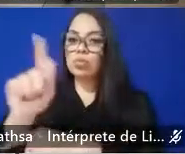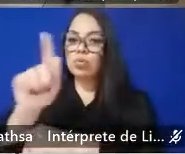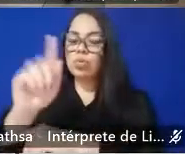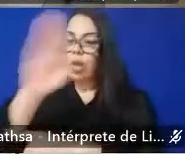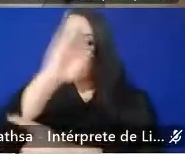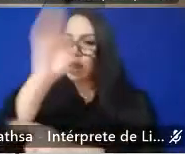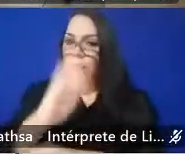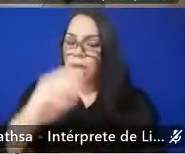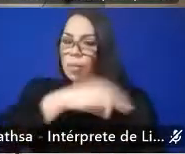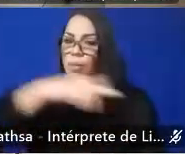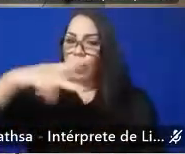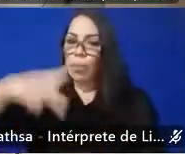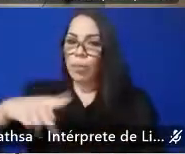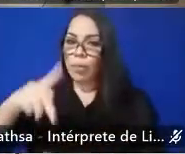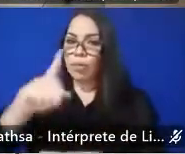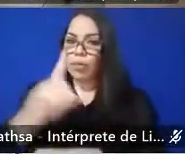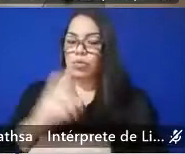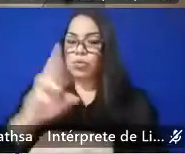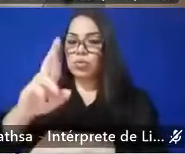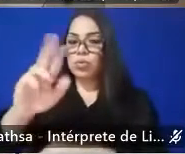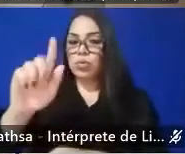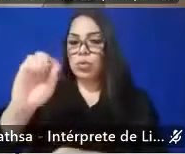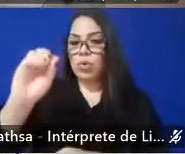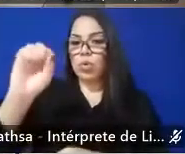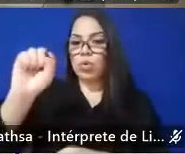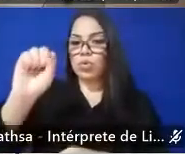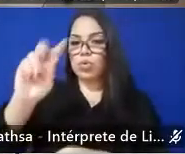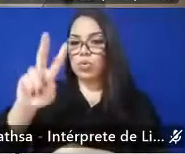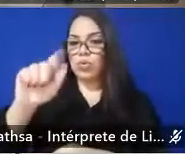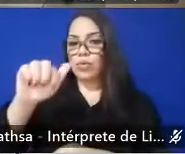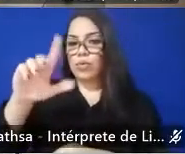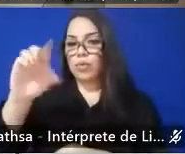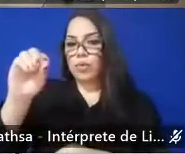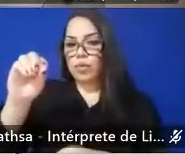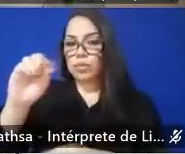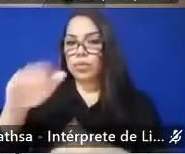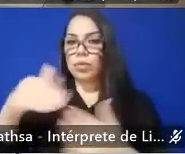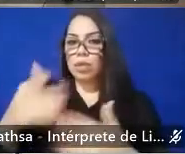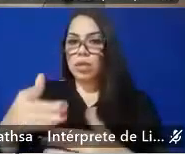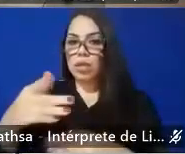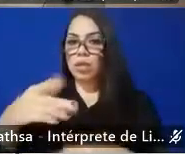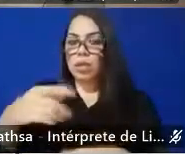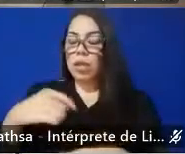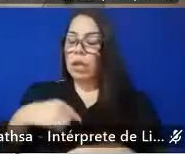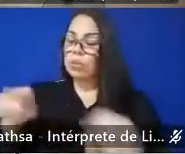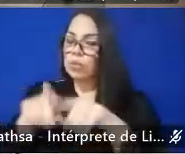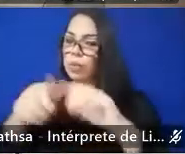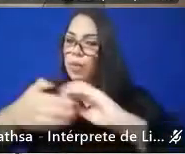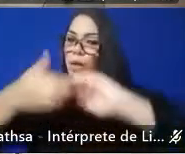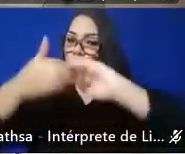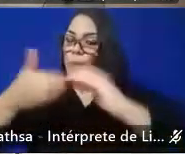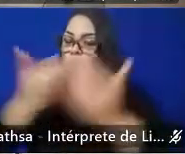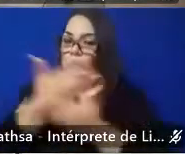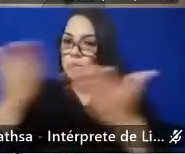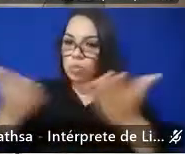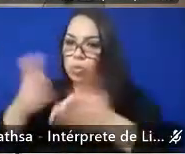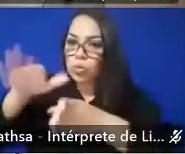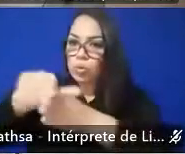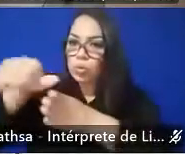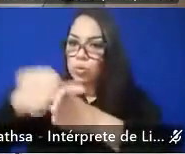Osvaldo Albuquerque a pessoa de quem Saúdo também os demais Conselheiros de presente